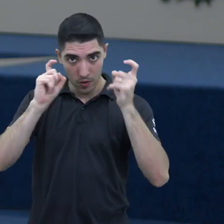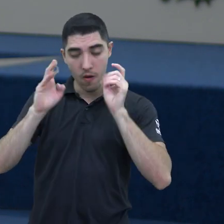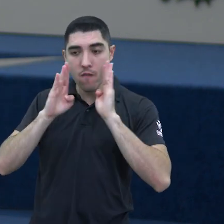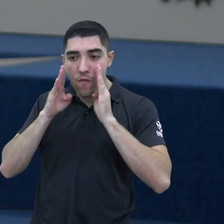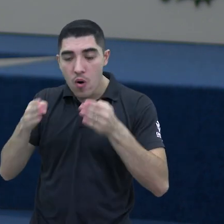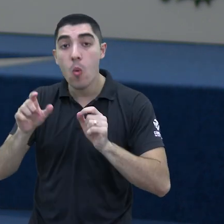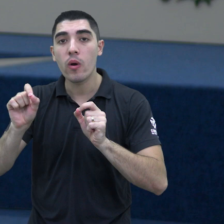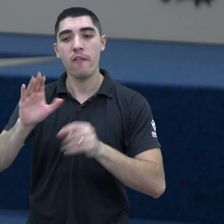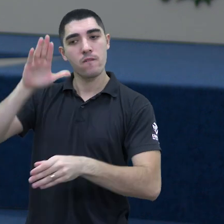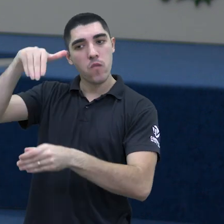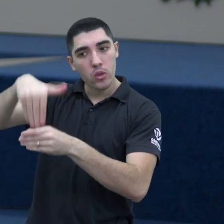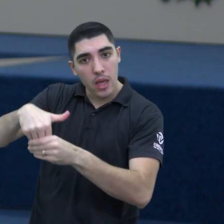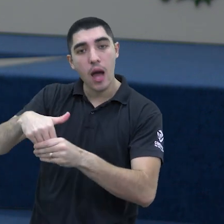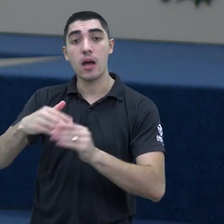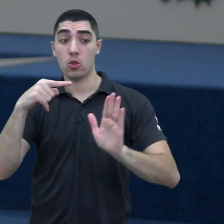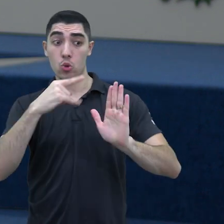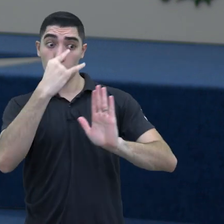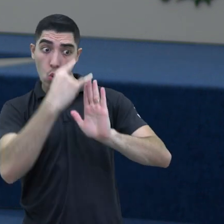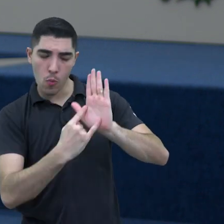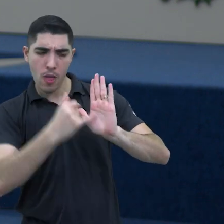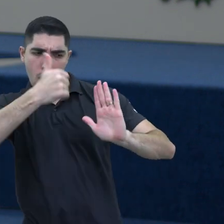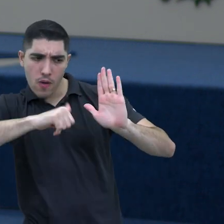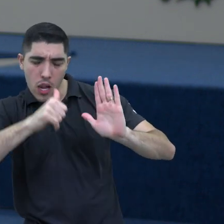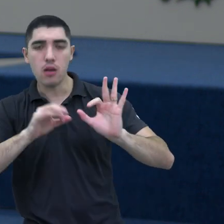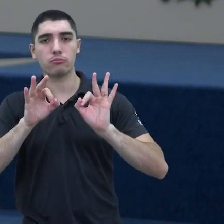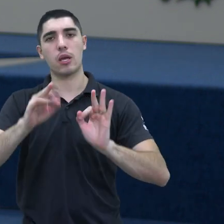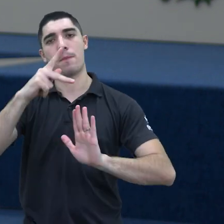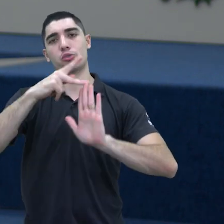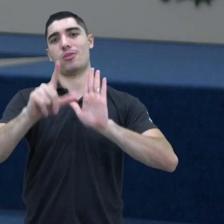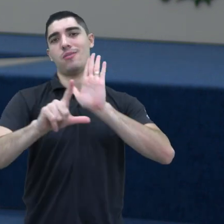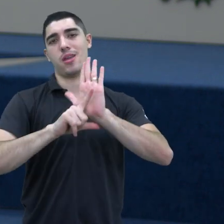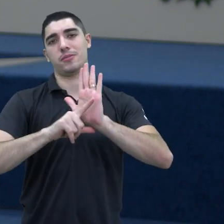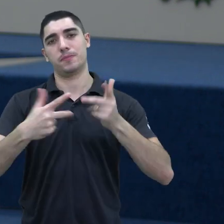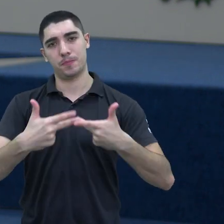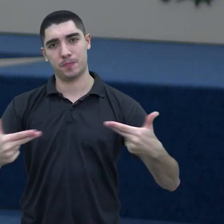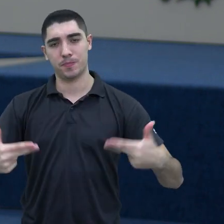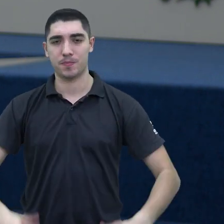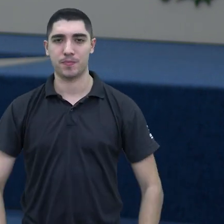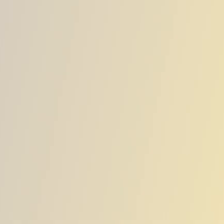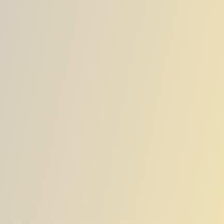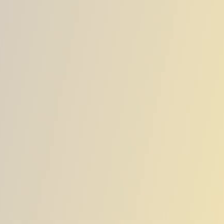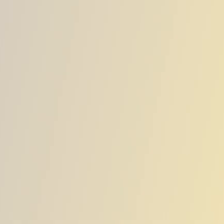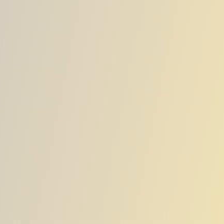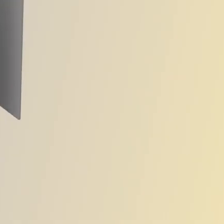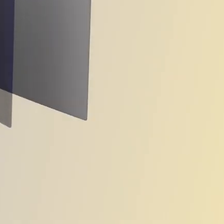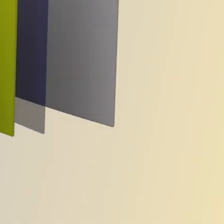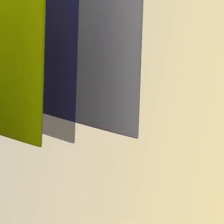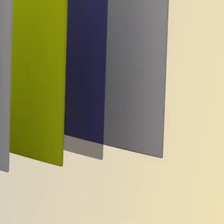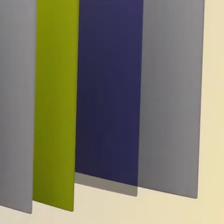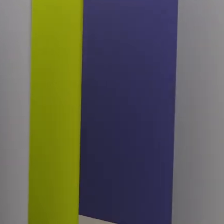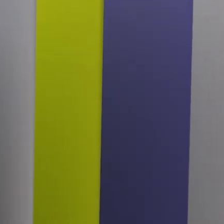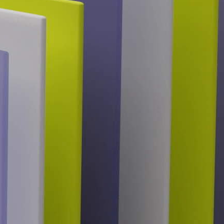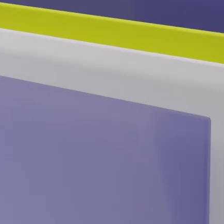as sessões são voltadas para a votação e apreciação de projetos de lei.